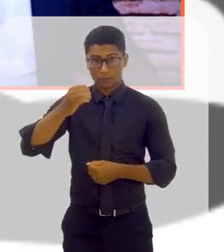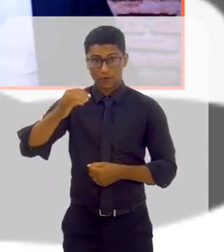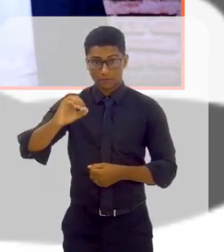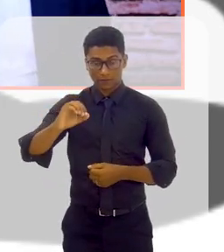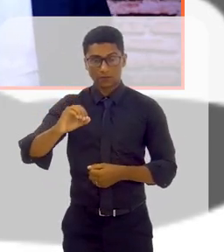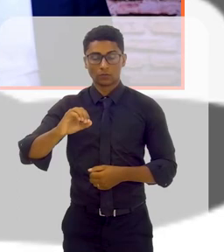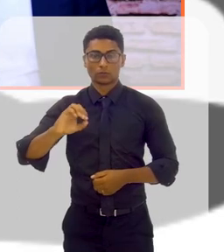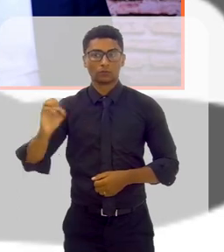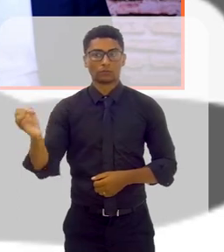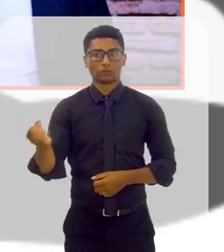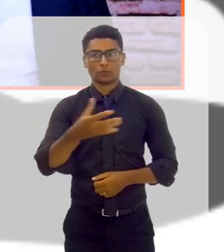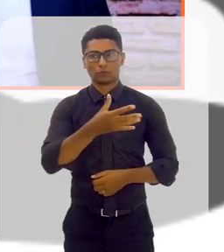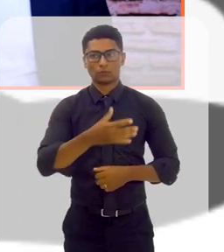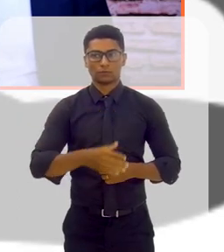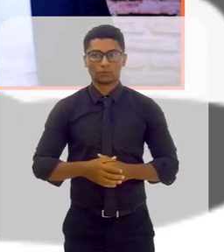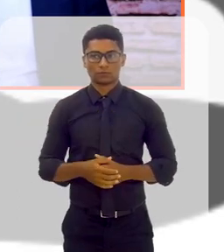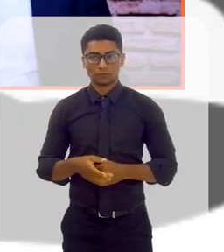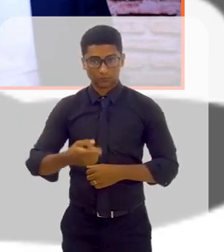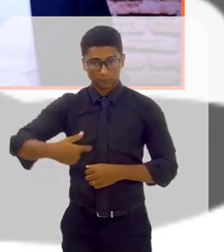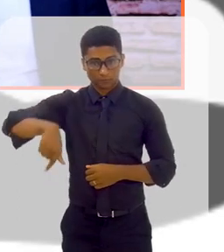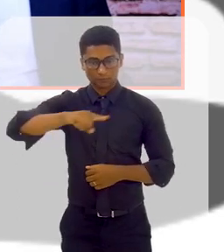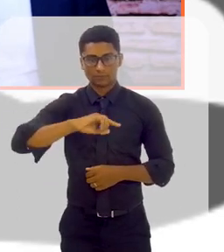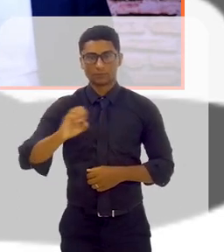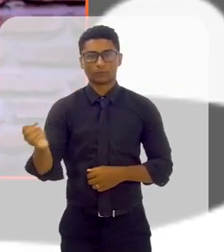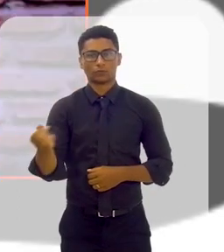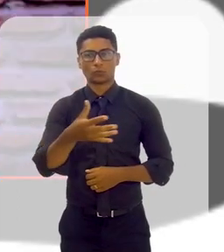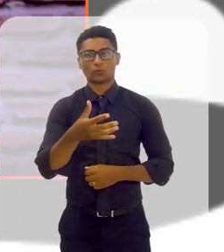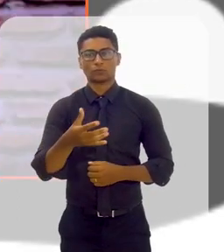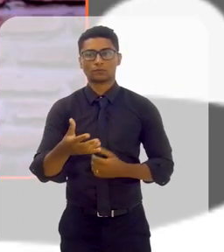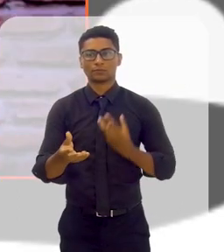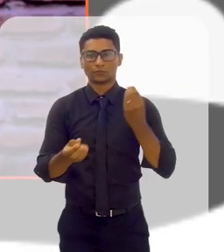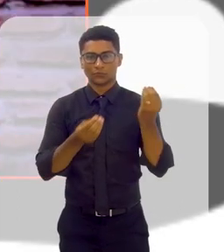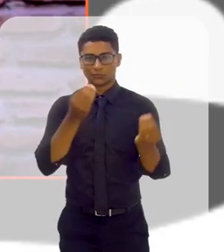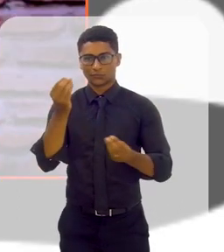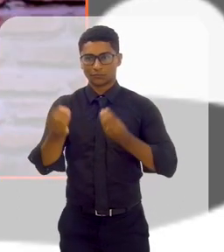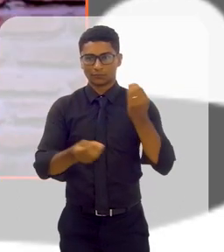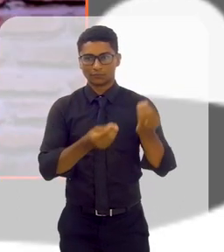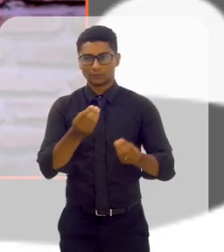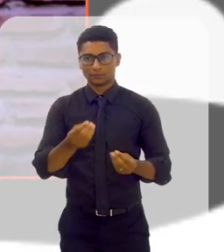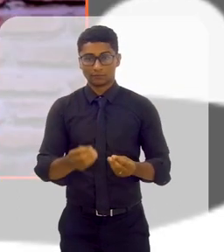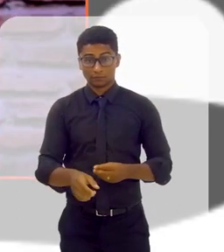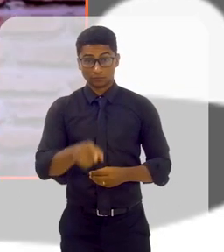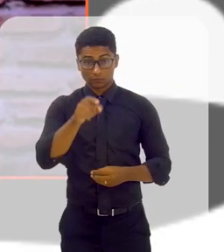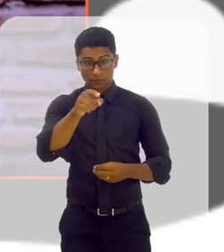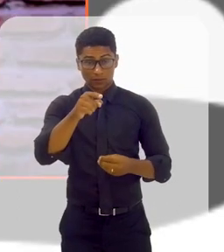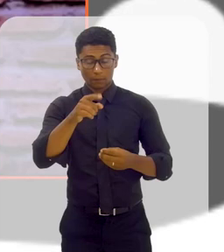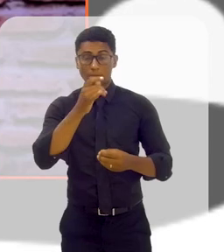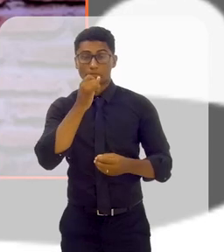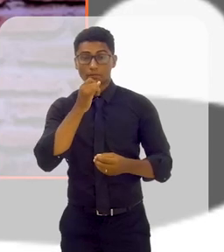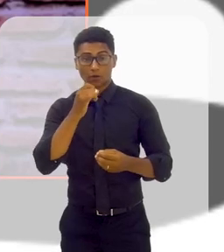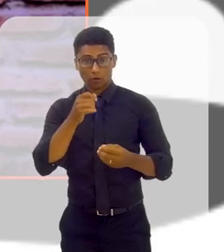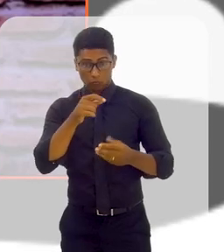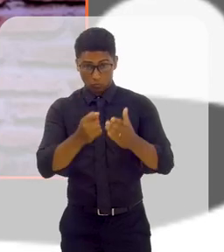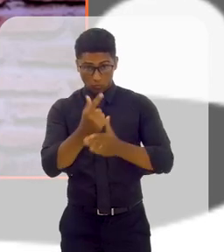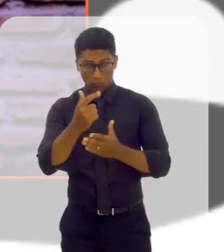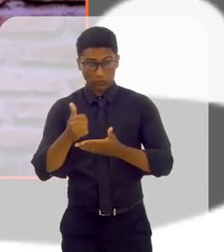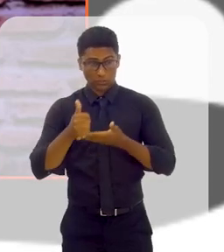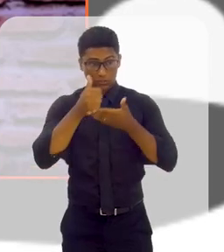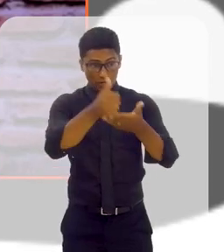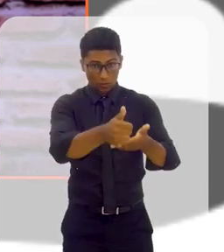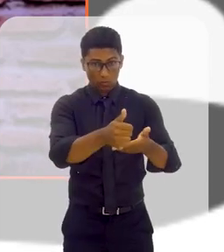algo completamente novo nós inovamos da seguinte maneira pague na entrega